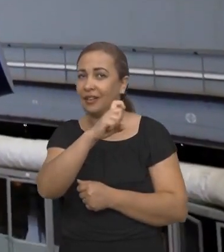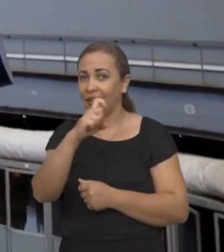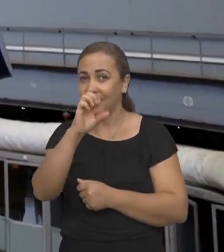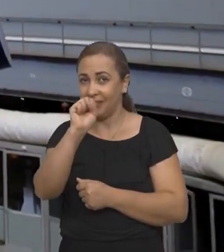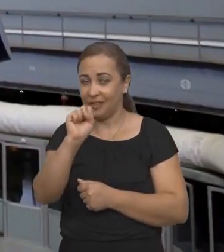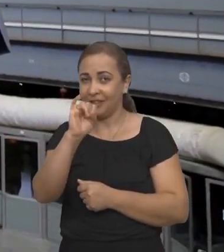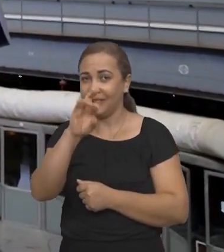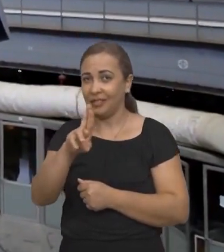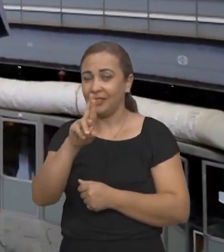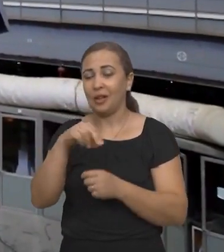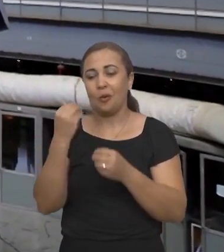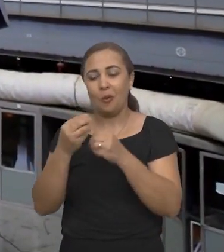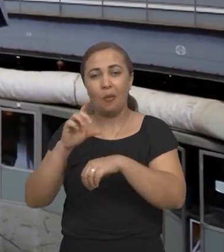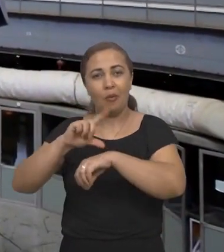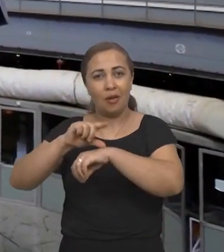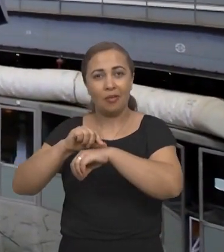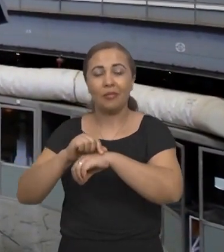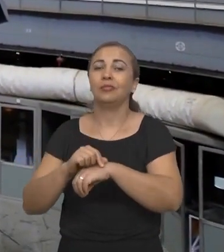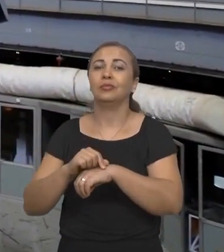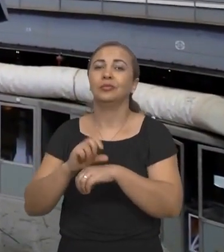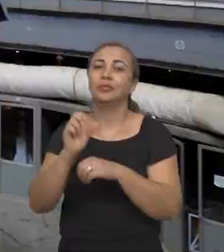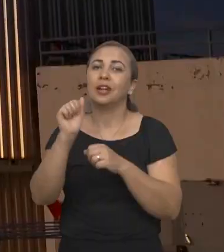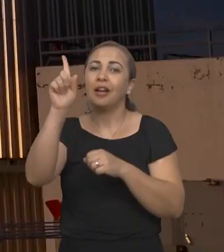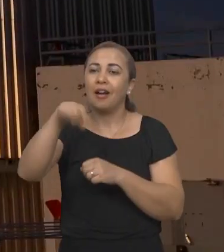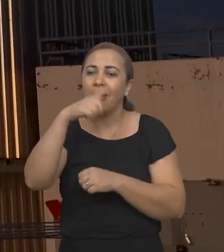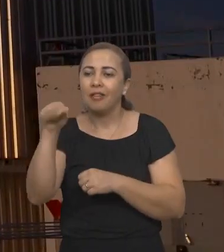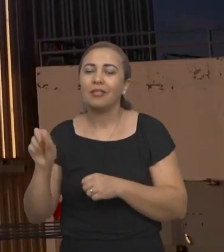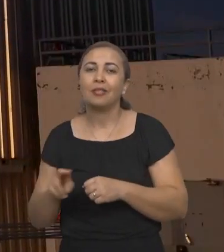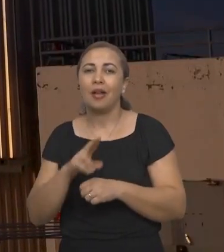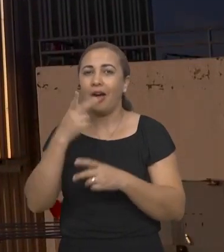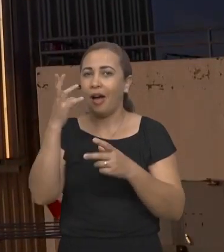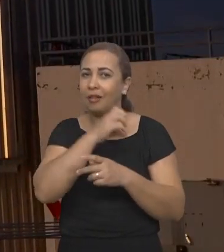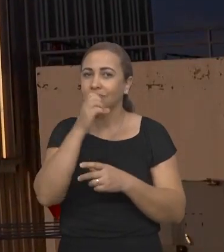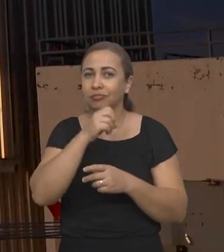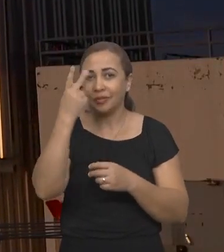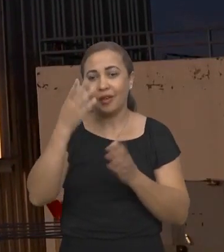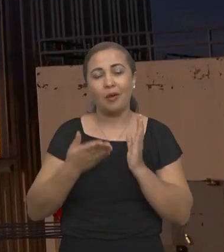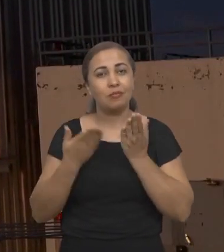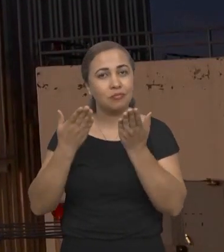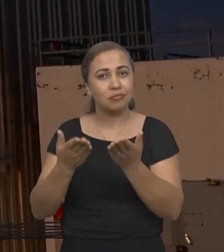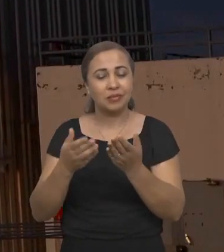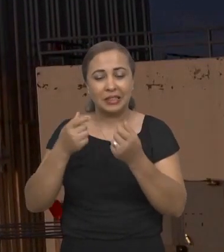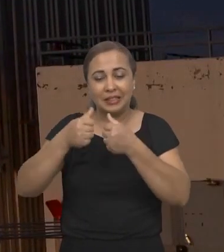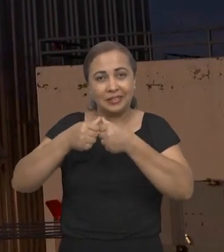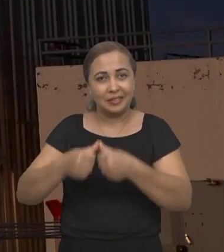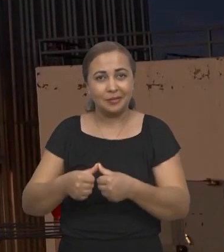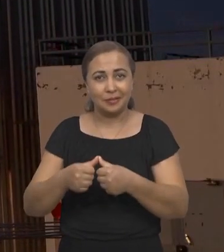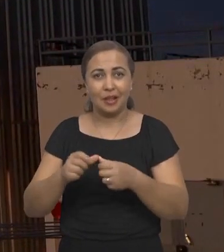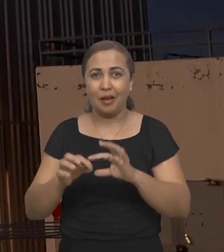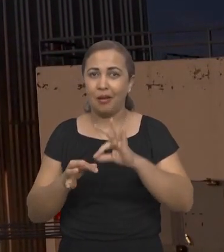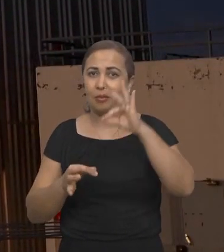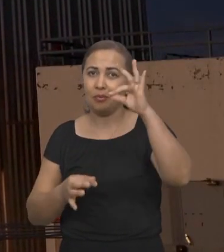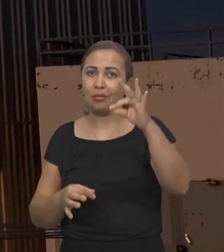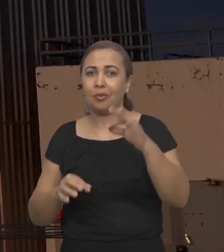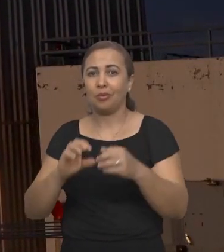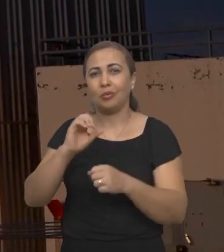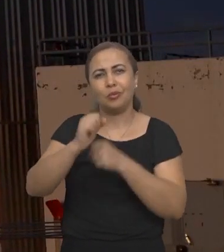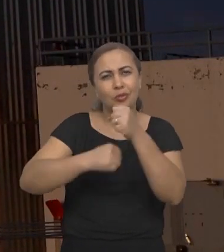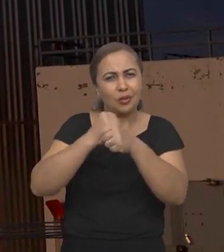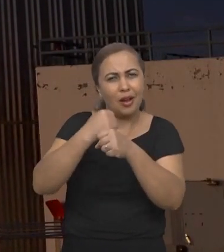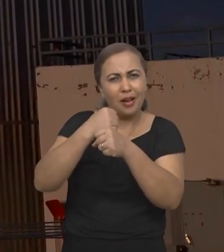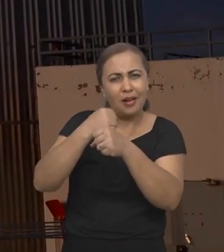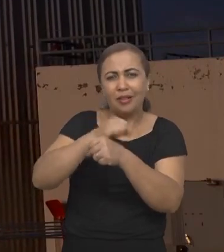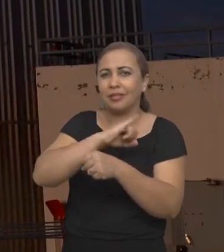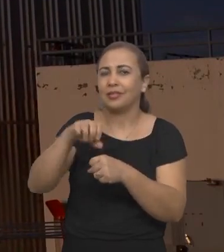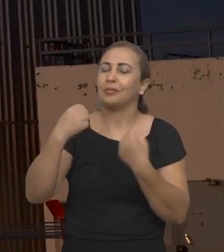um relógio atômico, um relógio ultra preciso, que vai oferecer estabilidade ao longo de